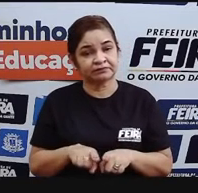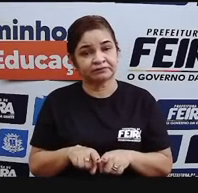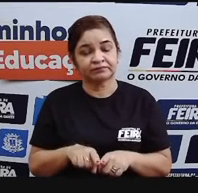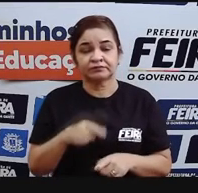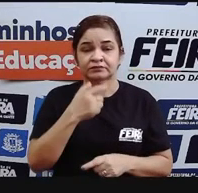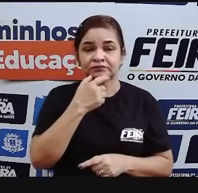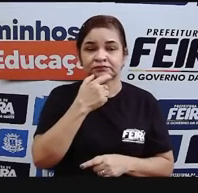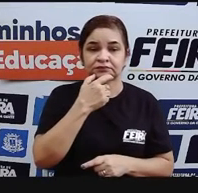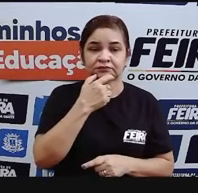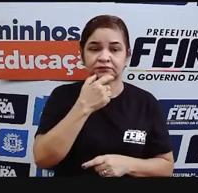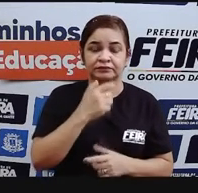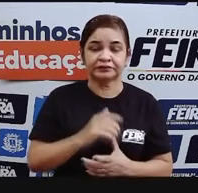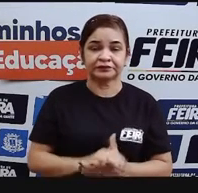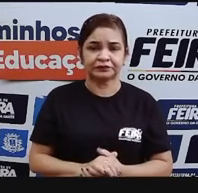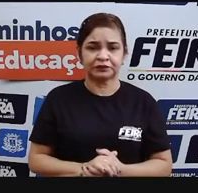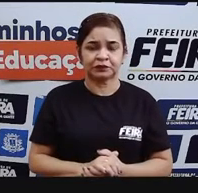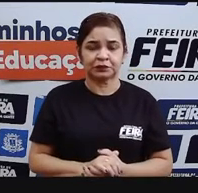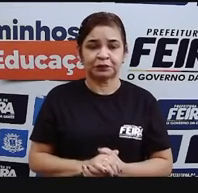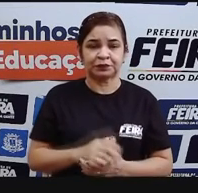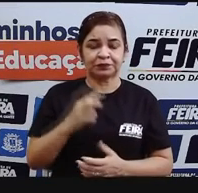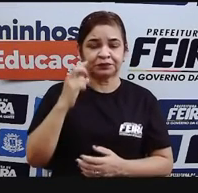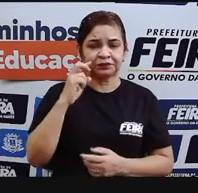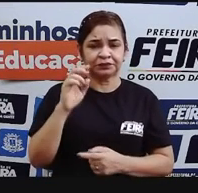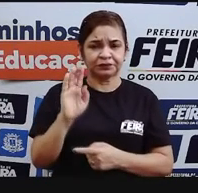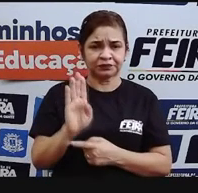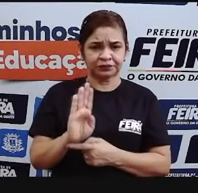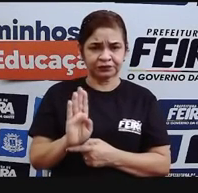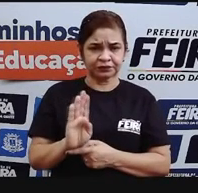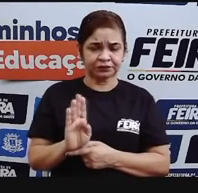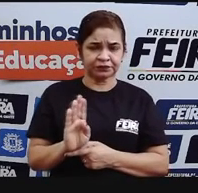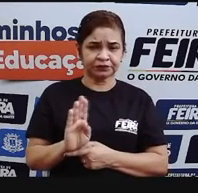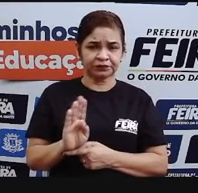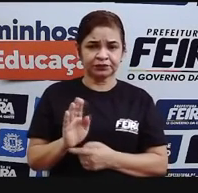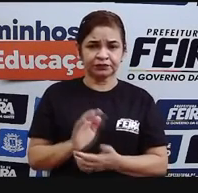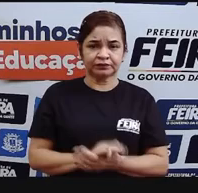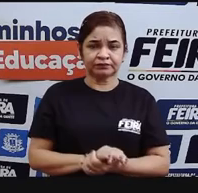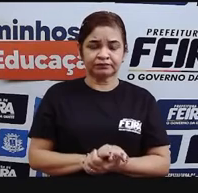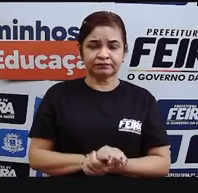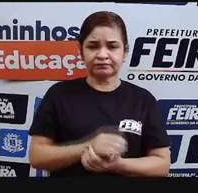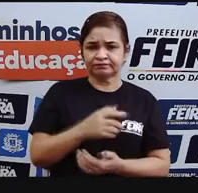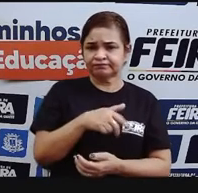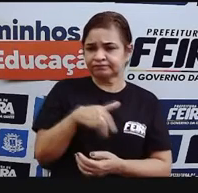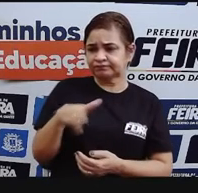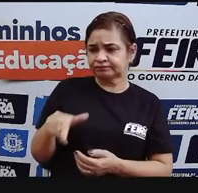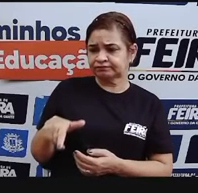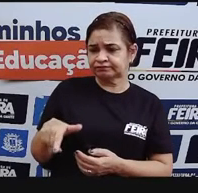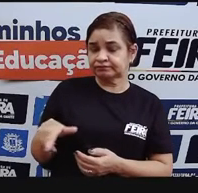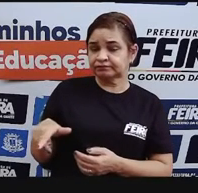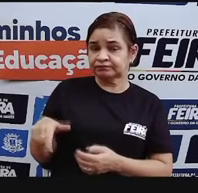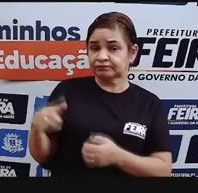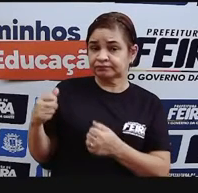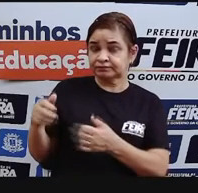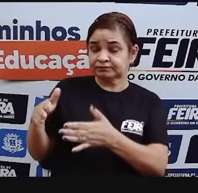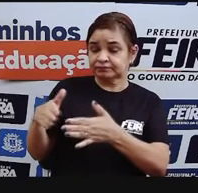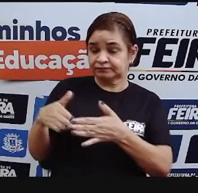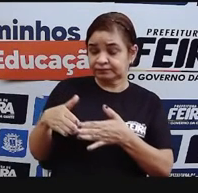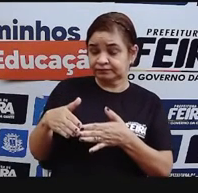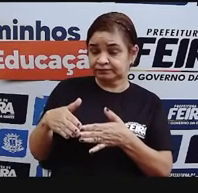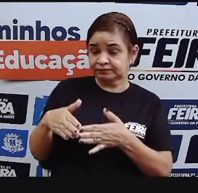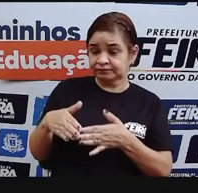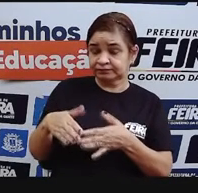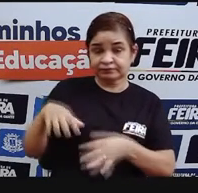Norte-Americana. No filme retrata a cena em que ela foi pedir autorização ao juiz para